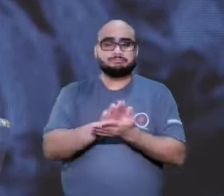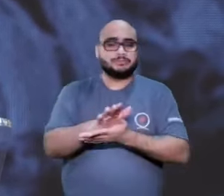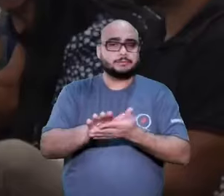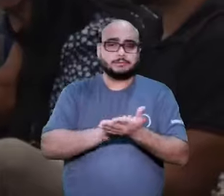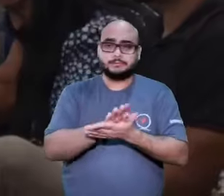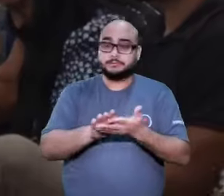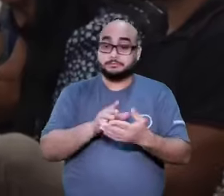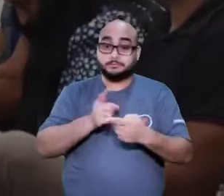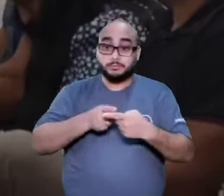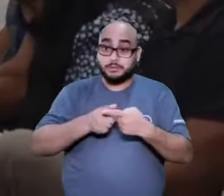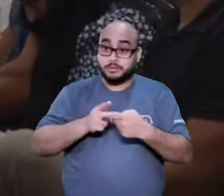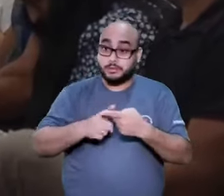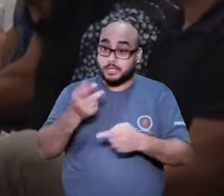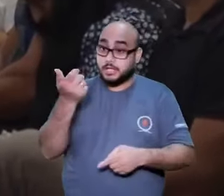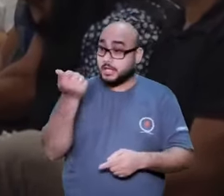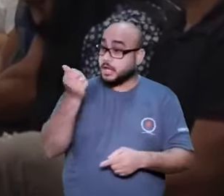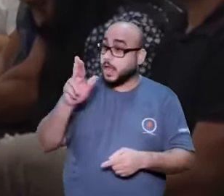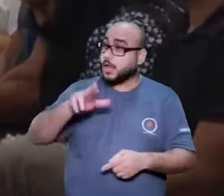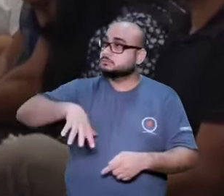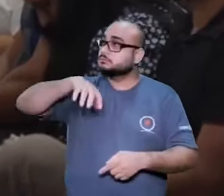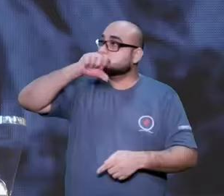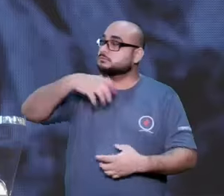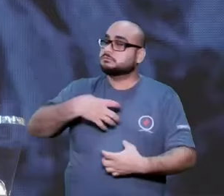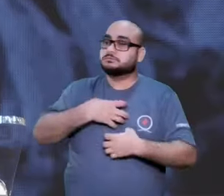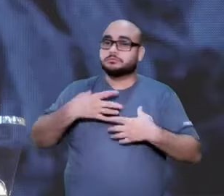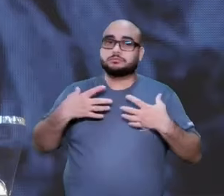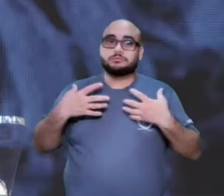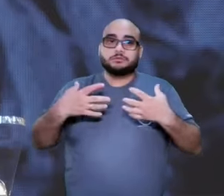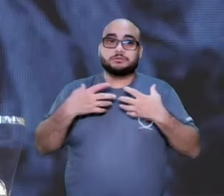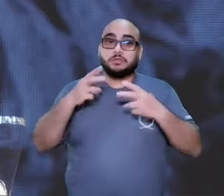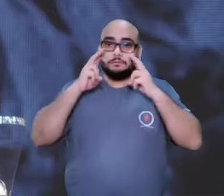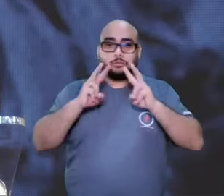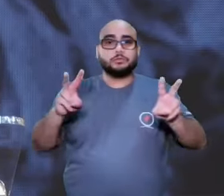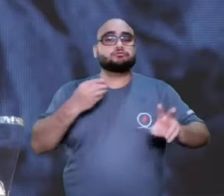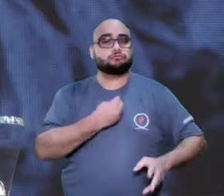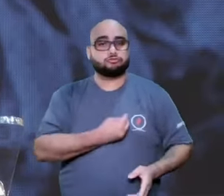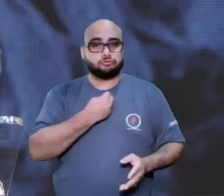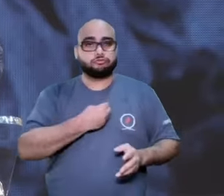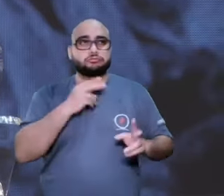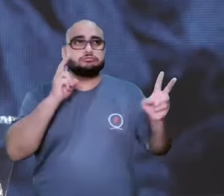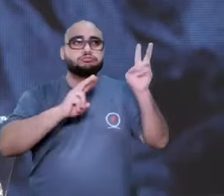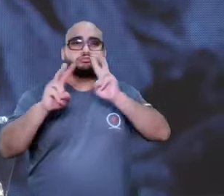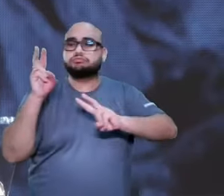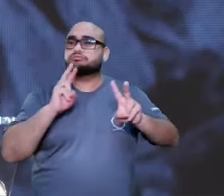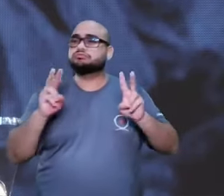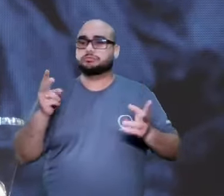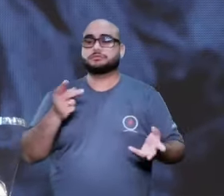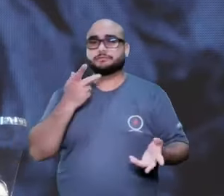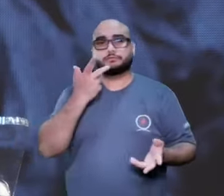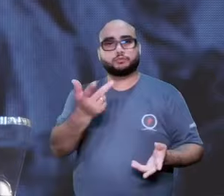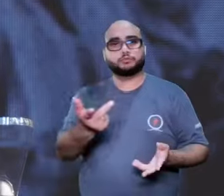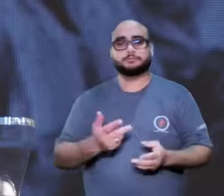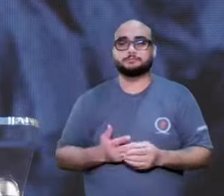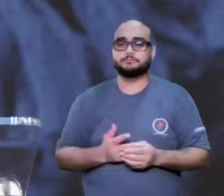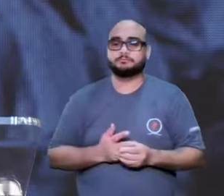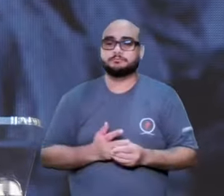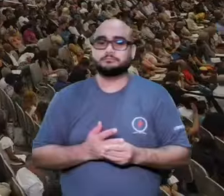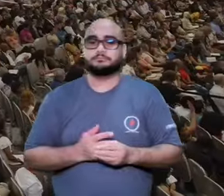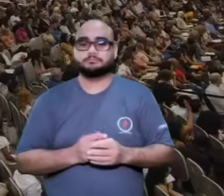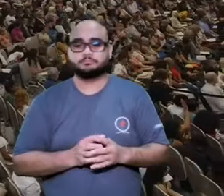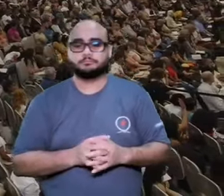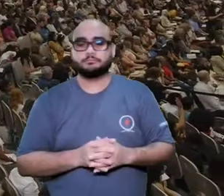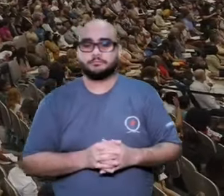ar que ela respira é um testemunho Divino na sua estrutura biológica sinalizando